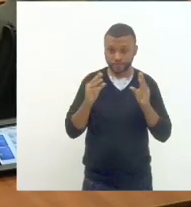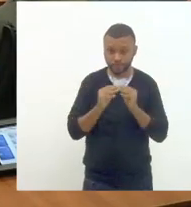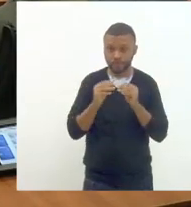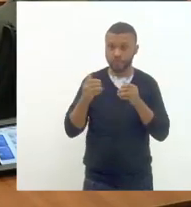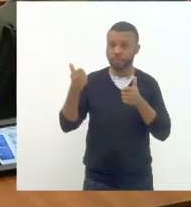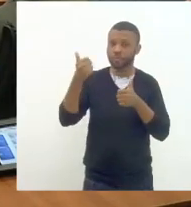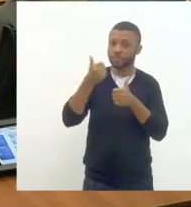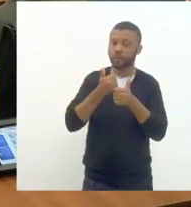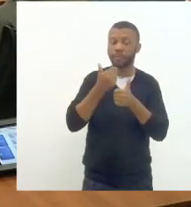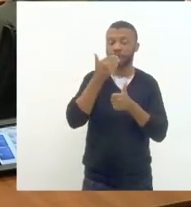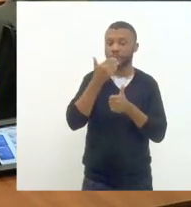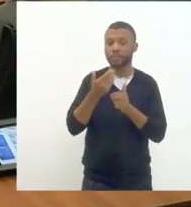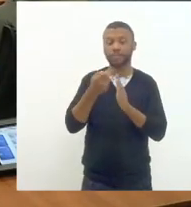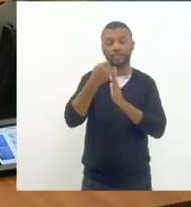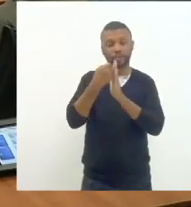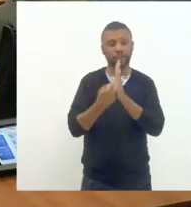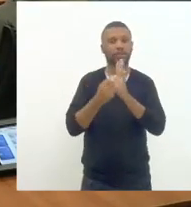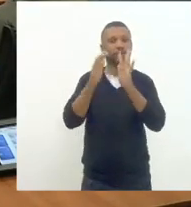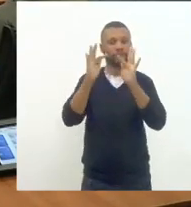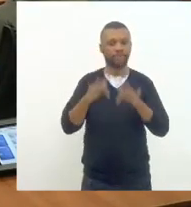substitutivo, pedindo forma final de redação.